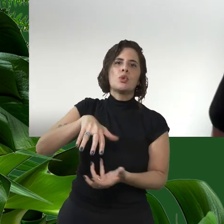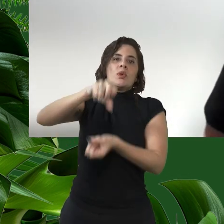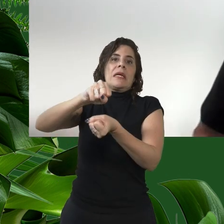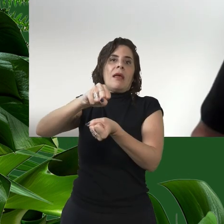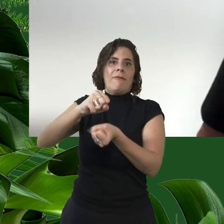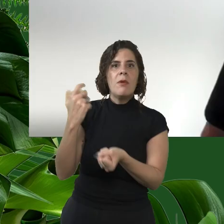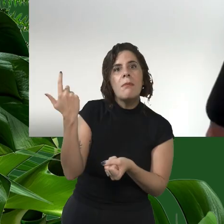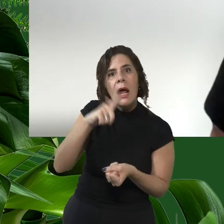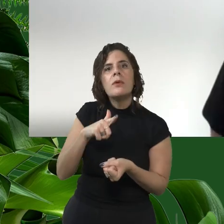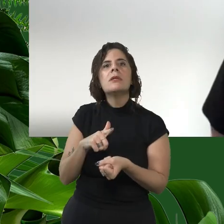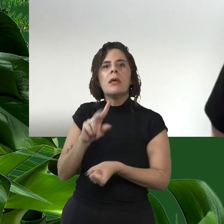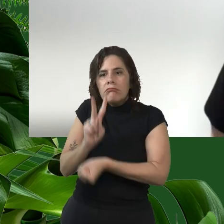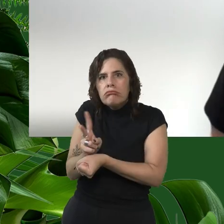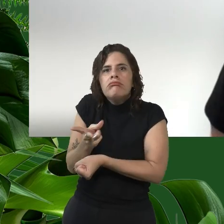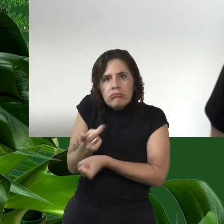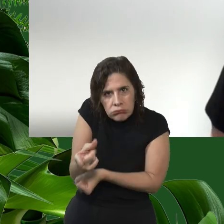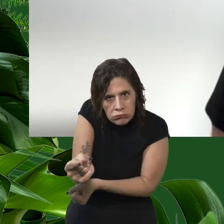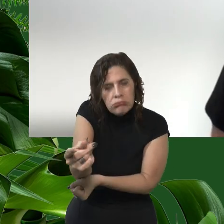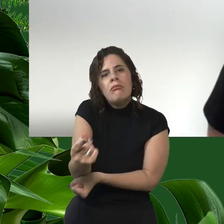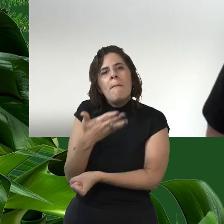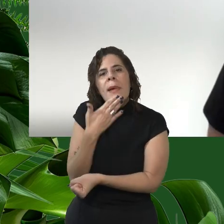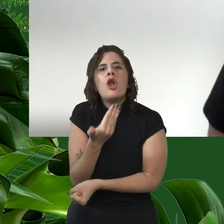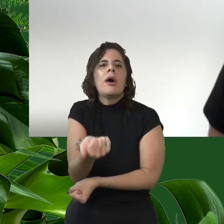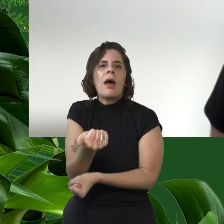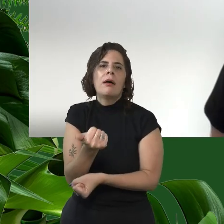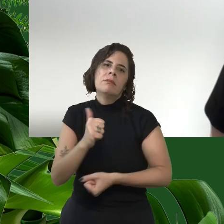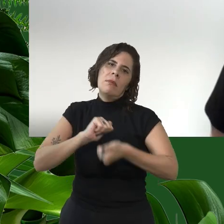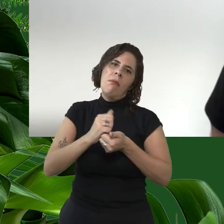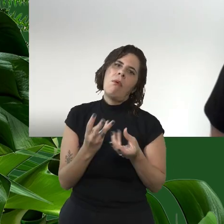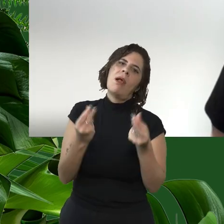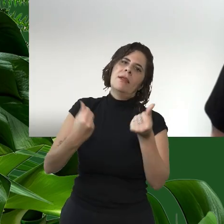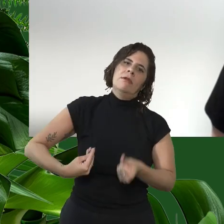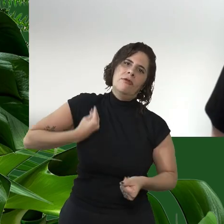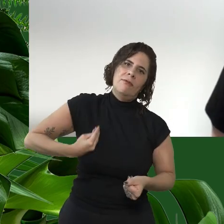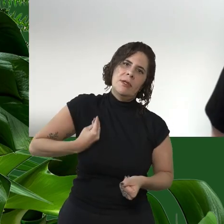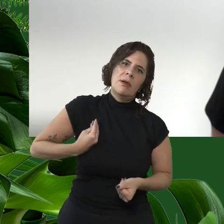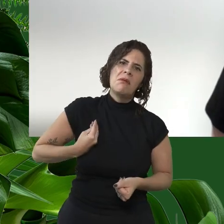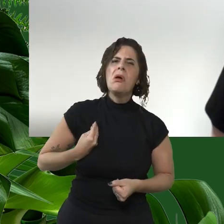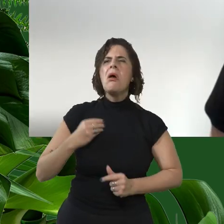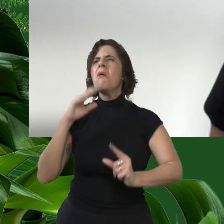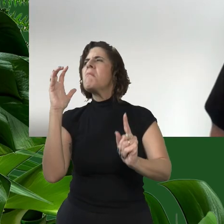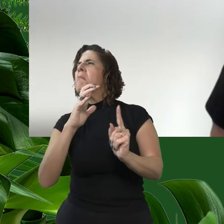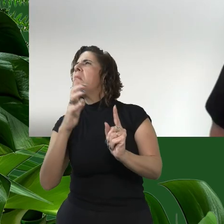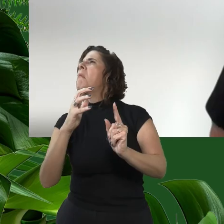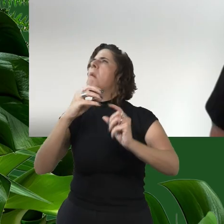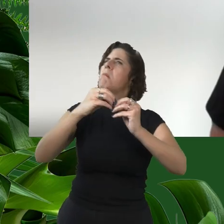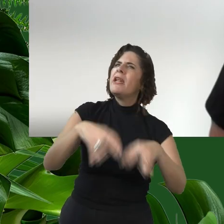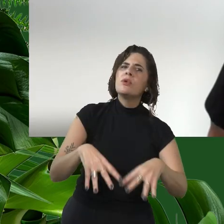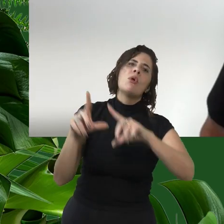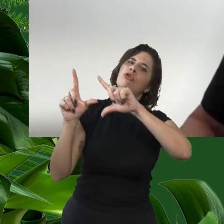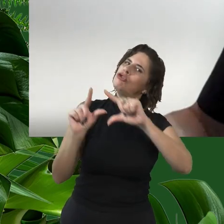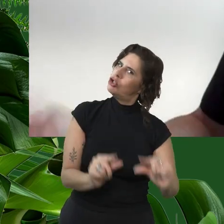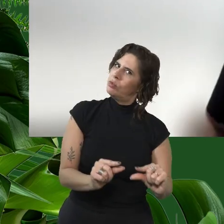de vida e garantam uma redução de impactos das mudanças climáticas também. E a